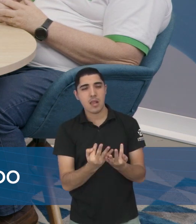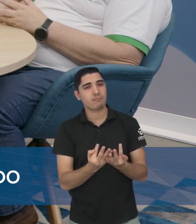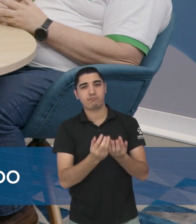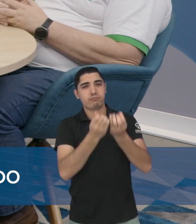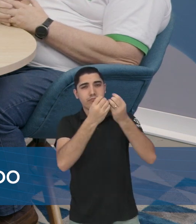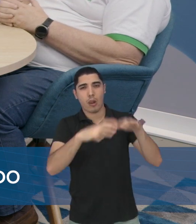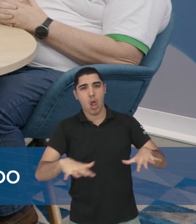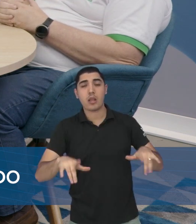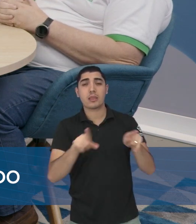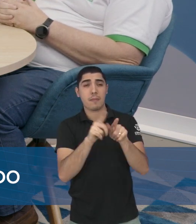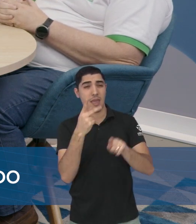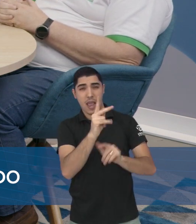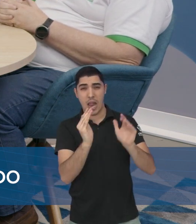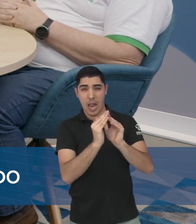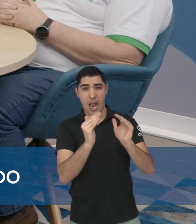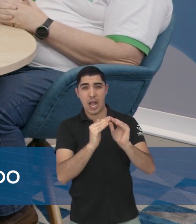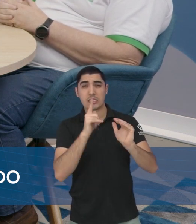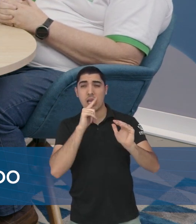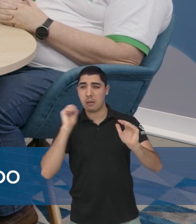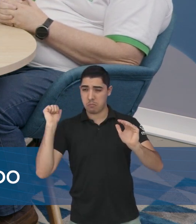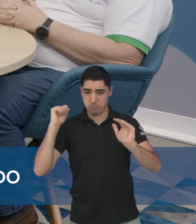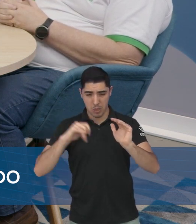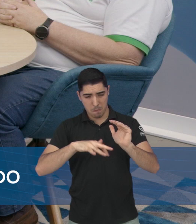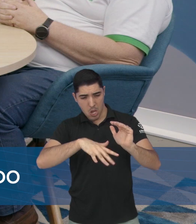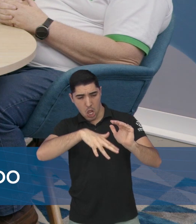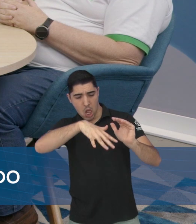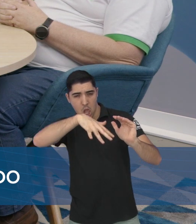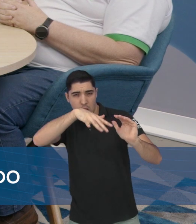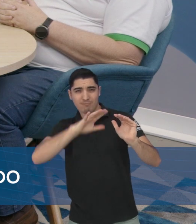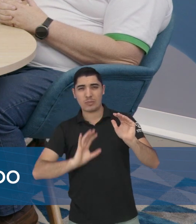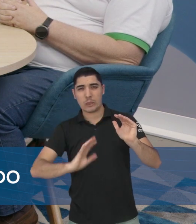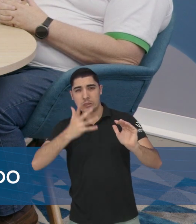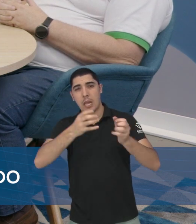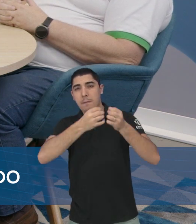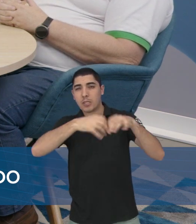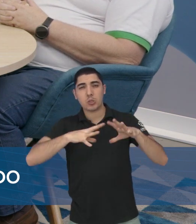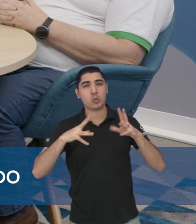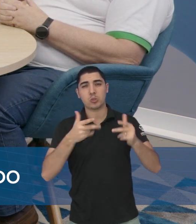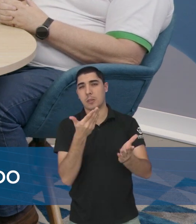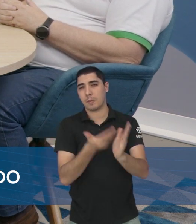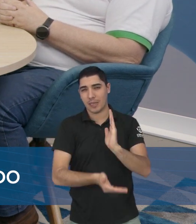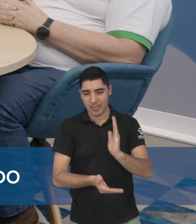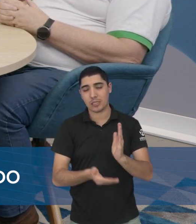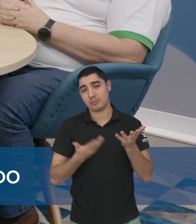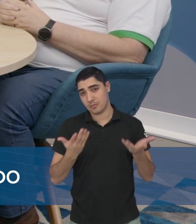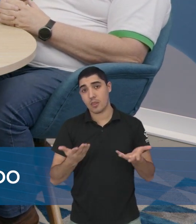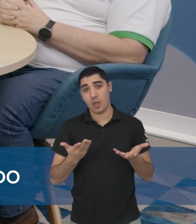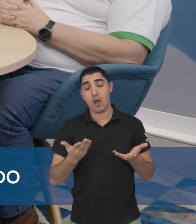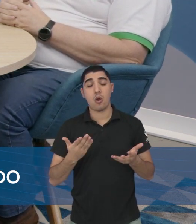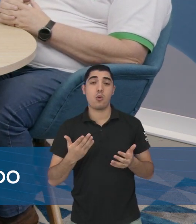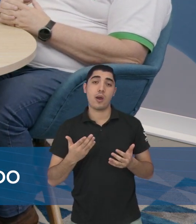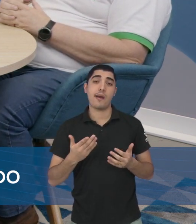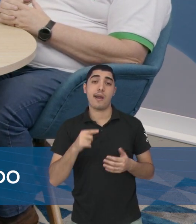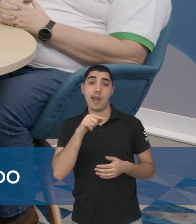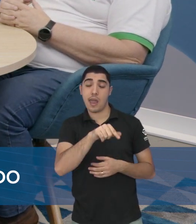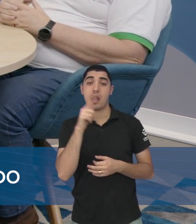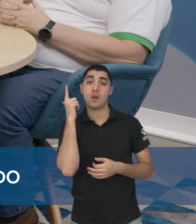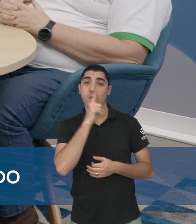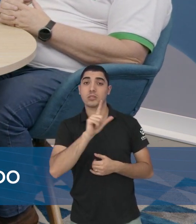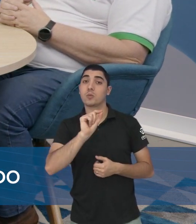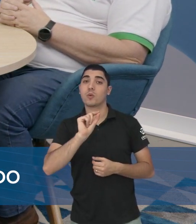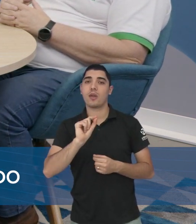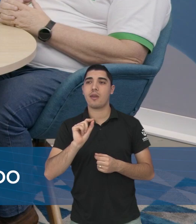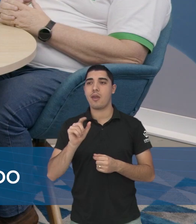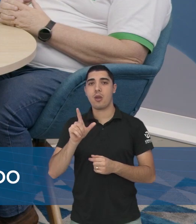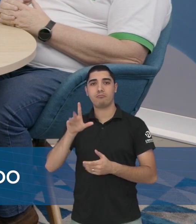também a casa foi alagada, invadida nas últimas chuvas que aconteceram aqui em São José dos Campos. E esse apoio